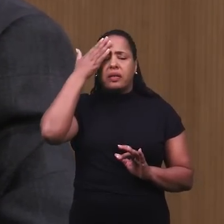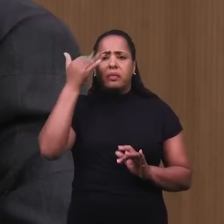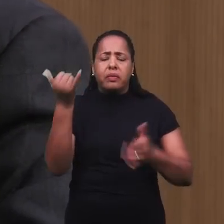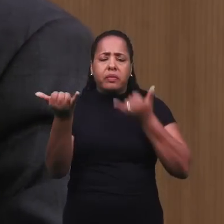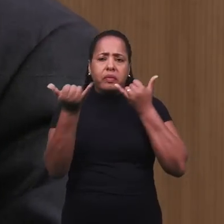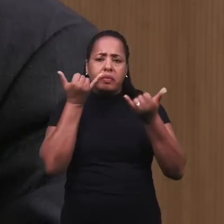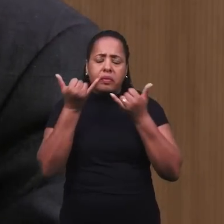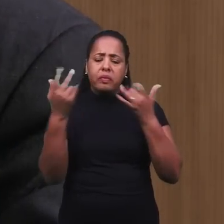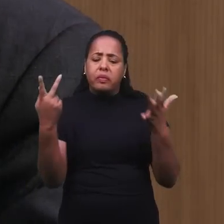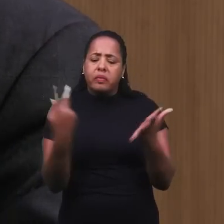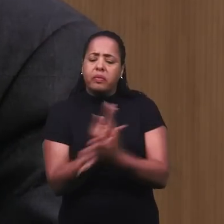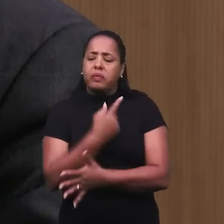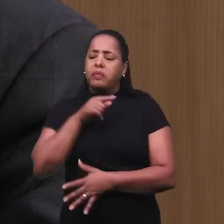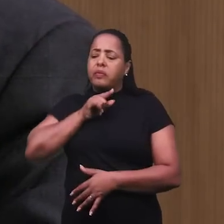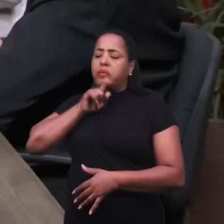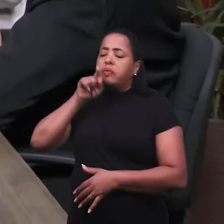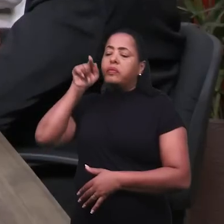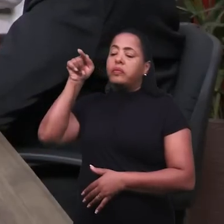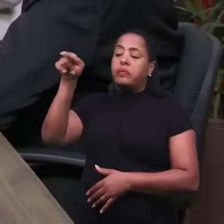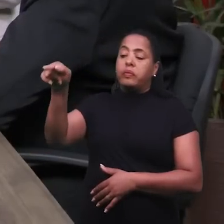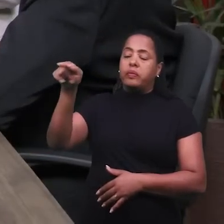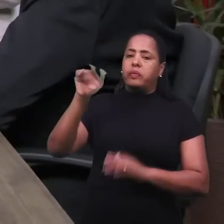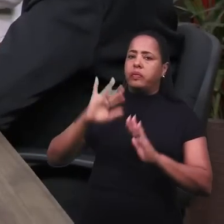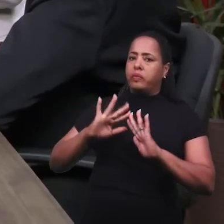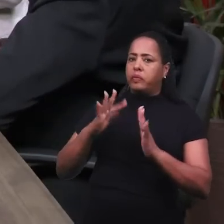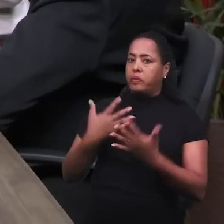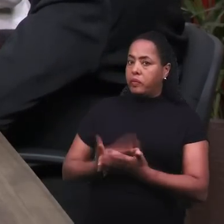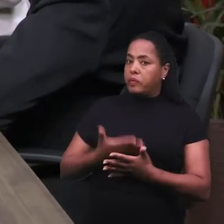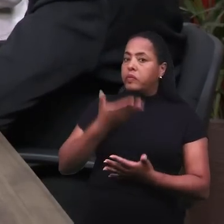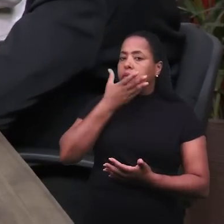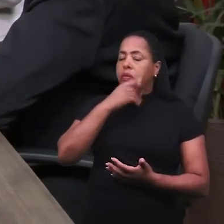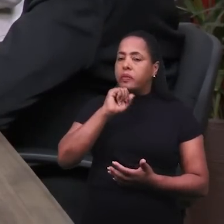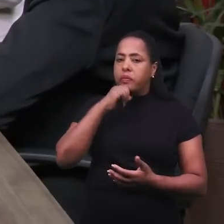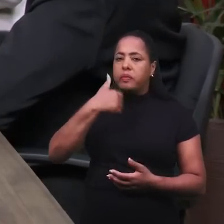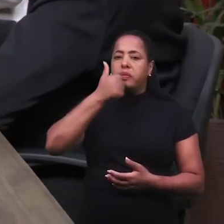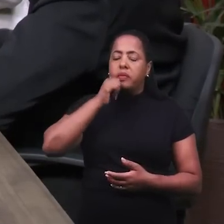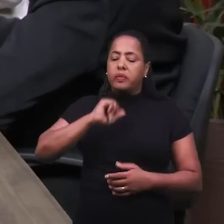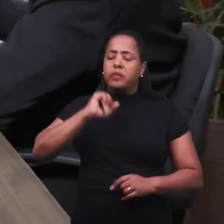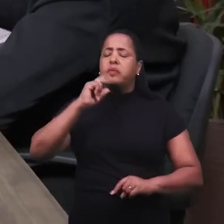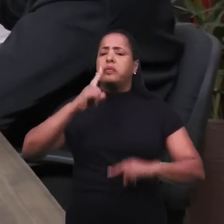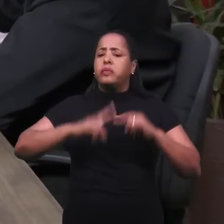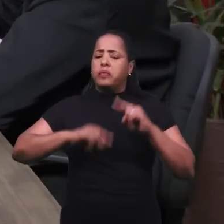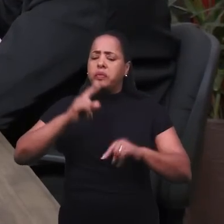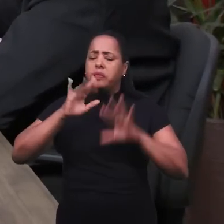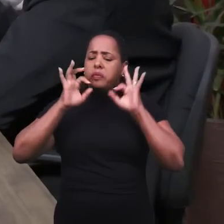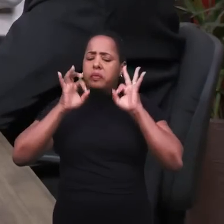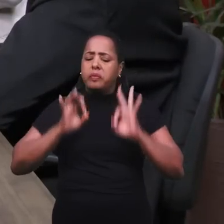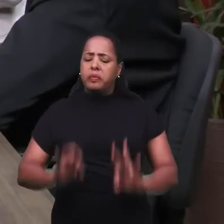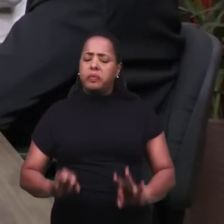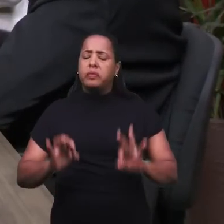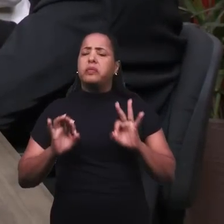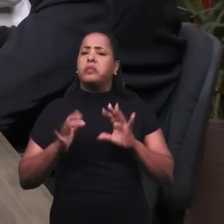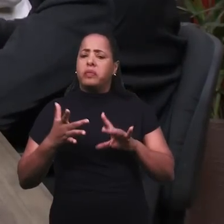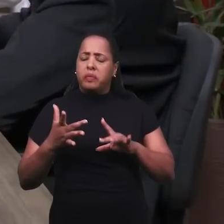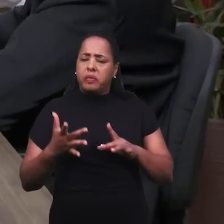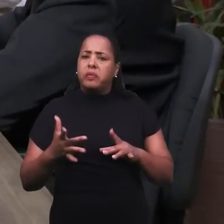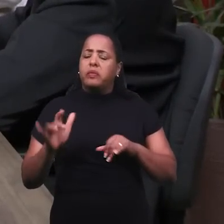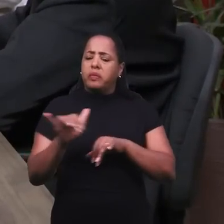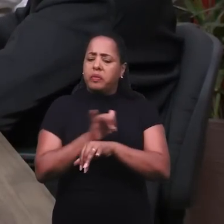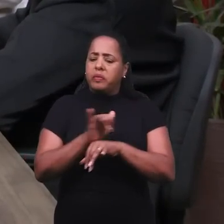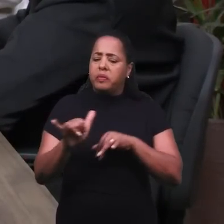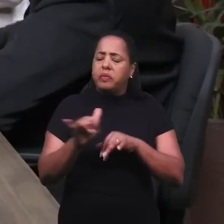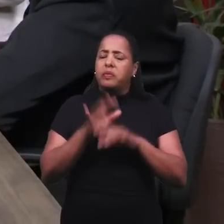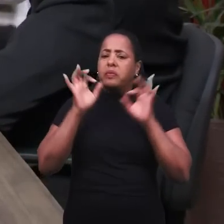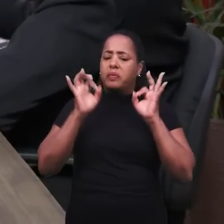cotidiano, o pai ele vai ter as ferramentas certas para poder conversar com o filho, baseado